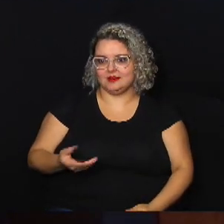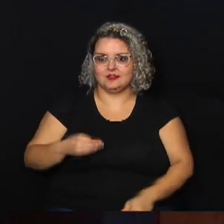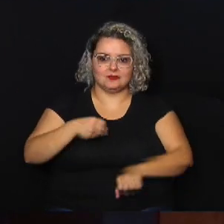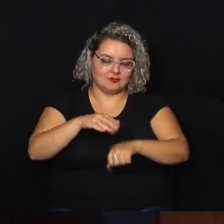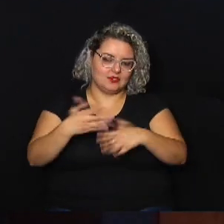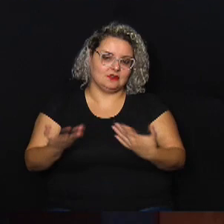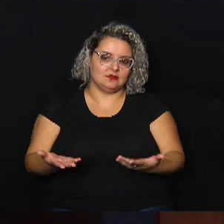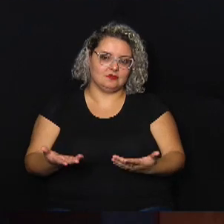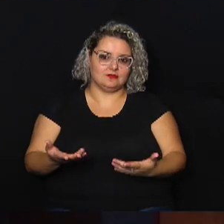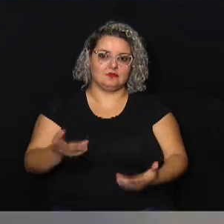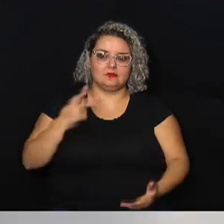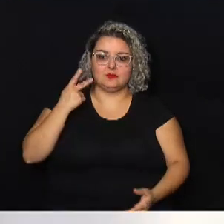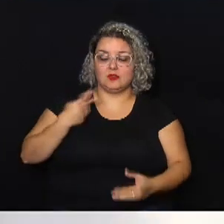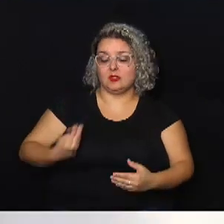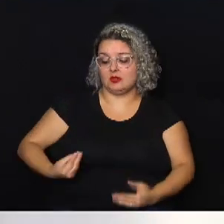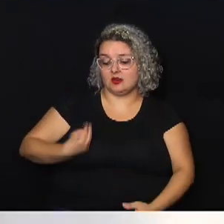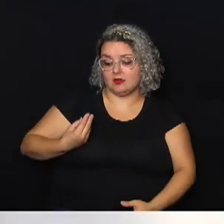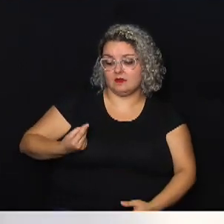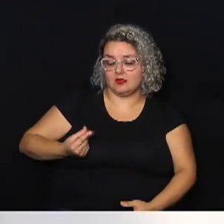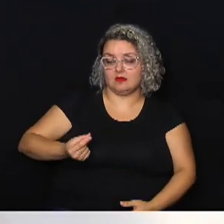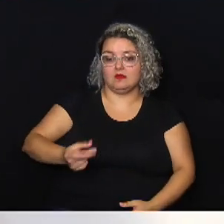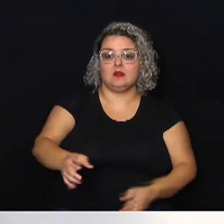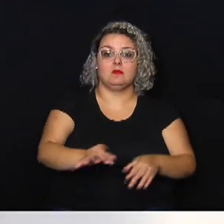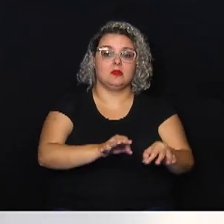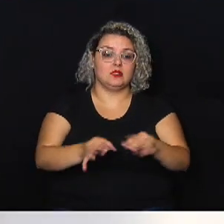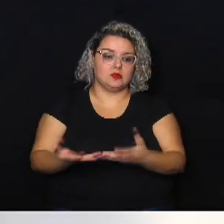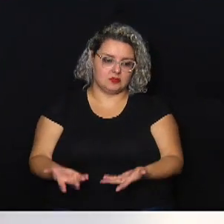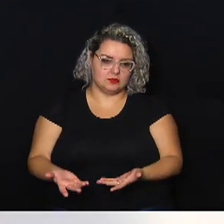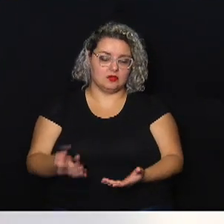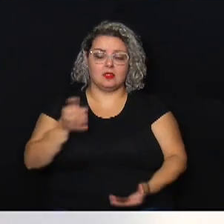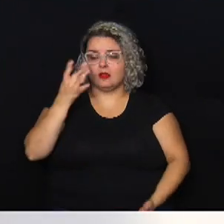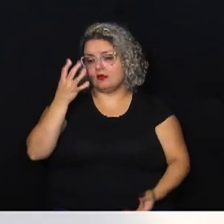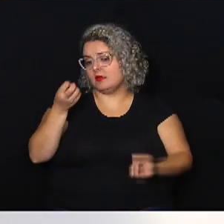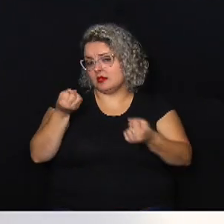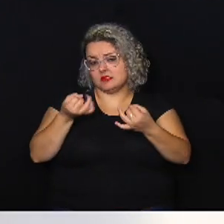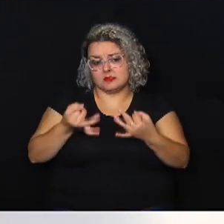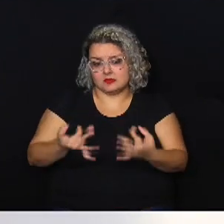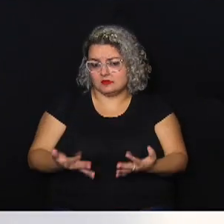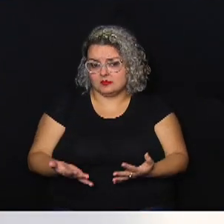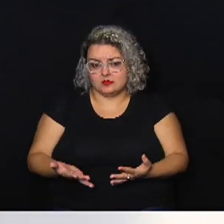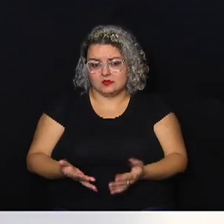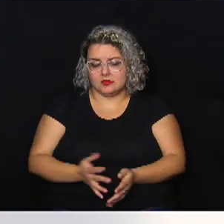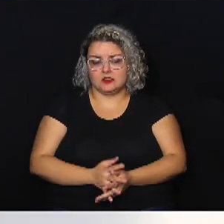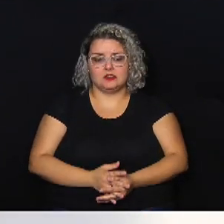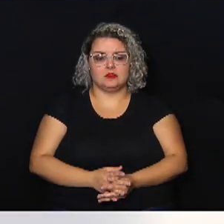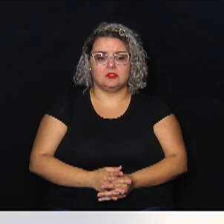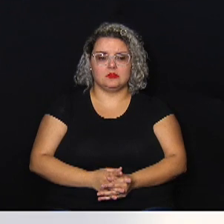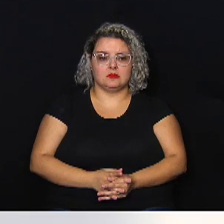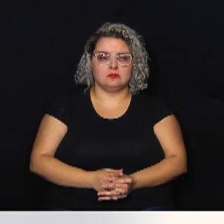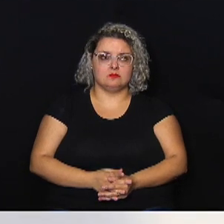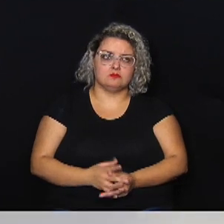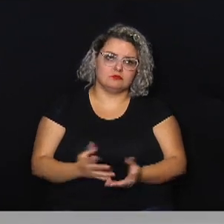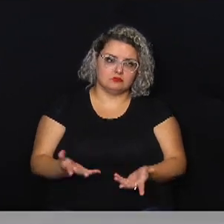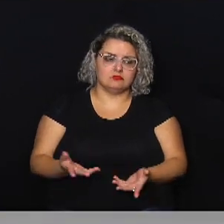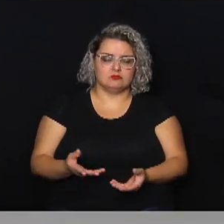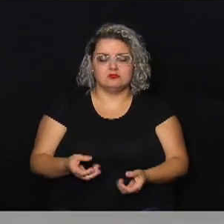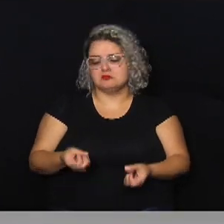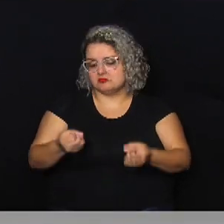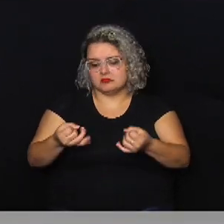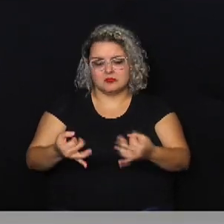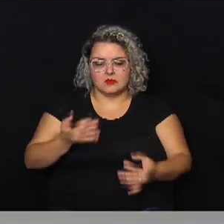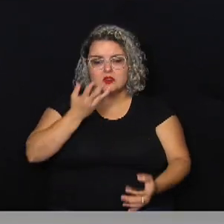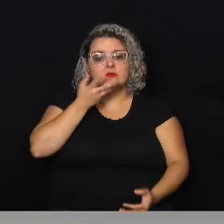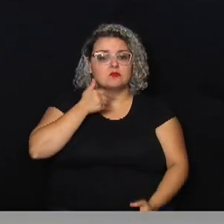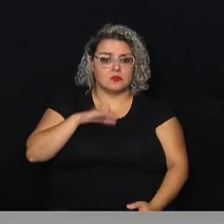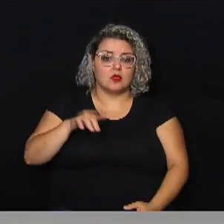dá um planejamento de vida financeira da vida toda, que é fácil de explicar. Você pode explicar, eu diria para uma criança, mas para um adolescente já se